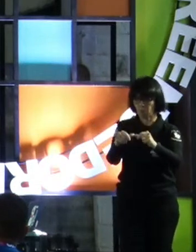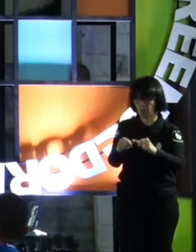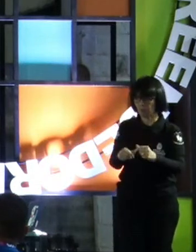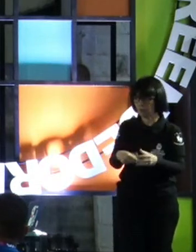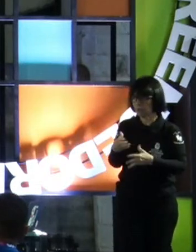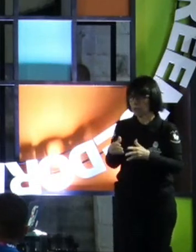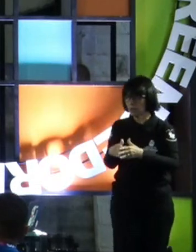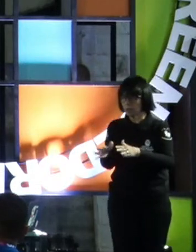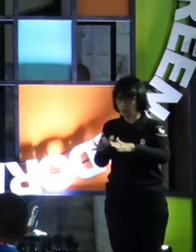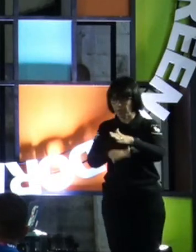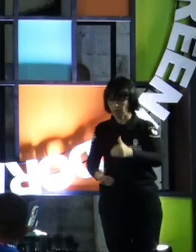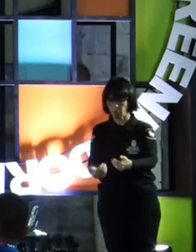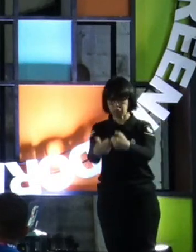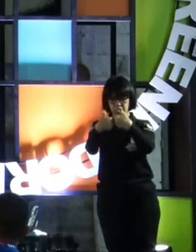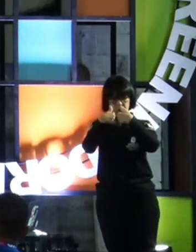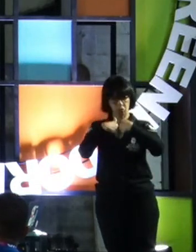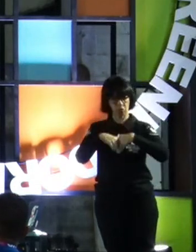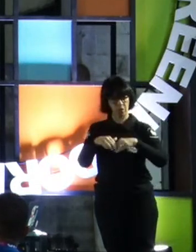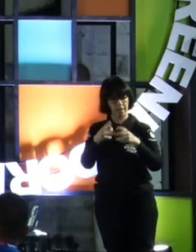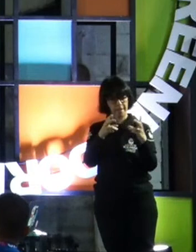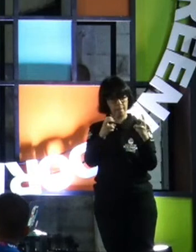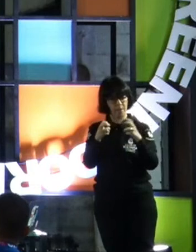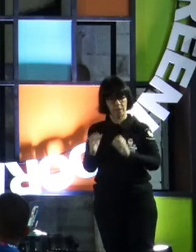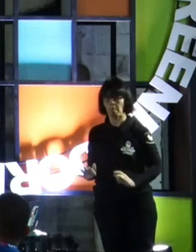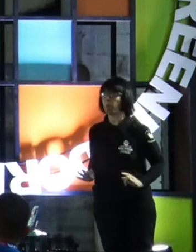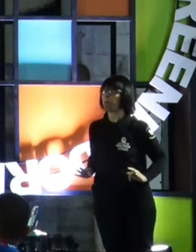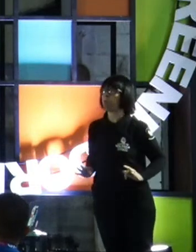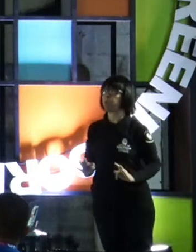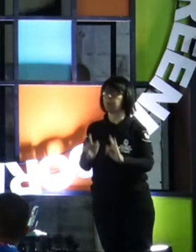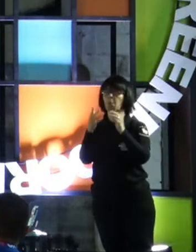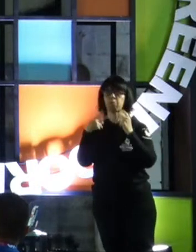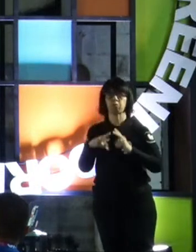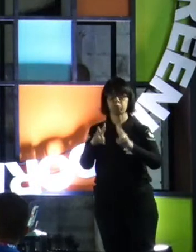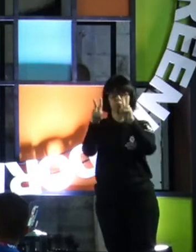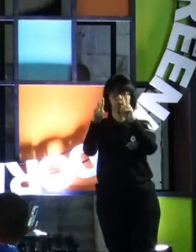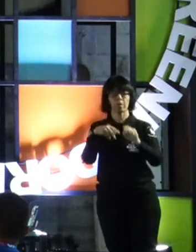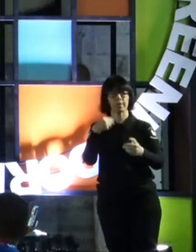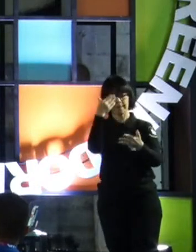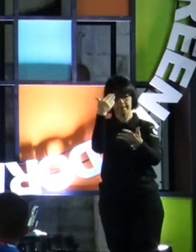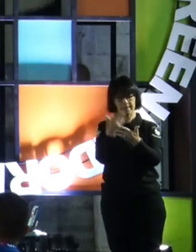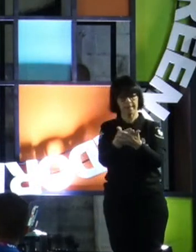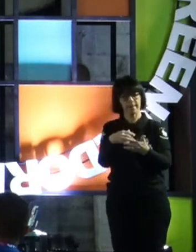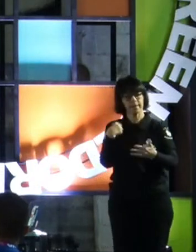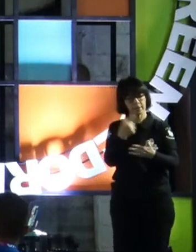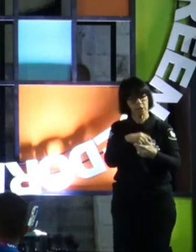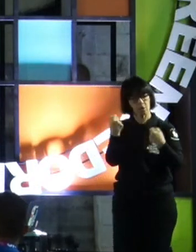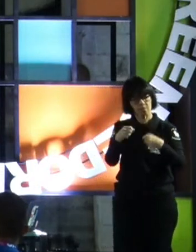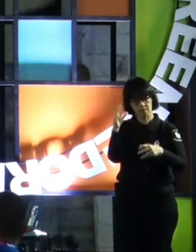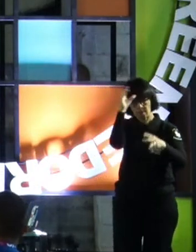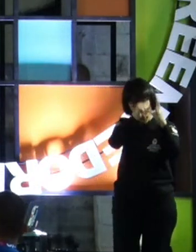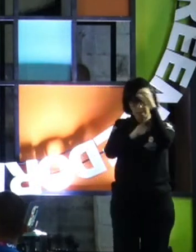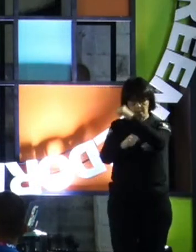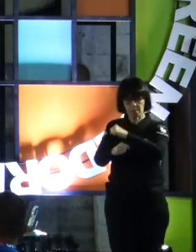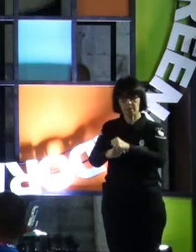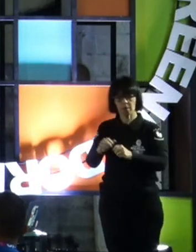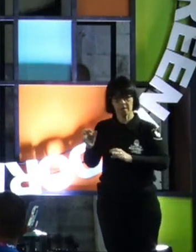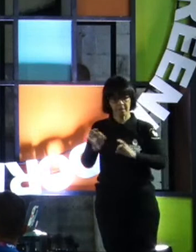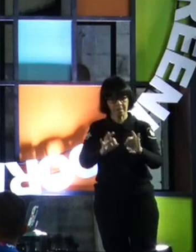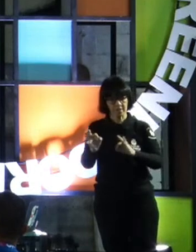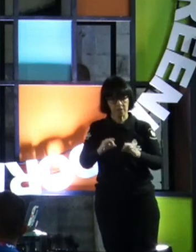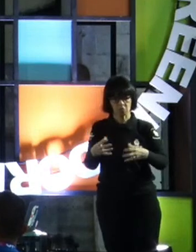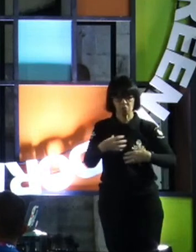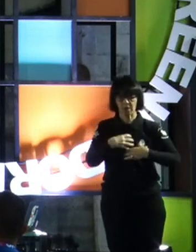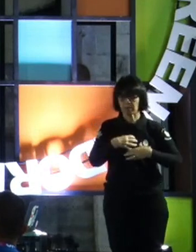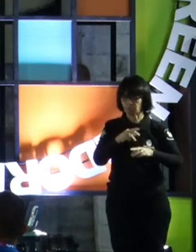camada interna otimista que olha para o futuro, que olha para cima e que acredita que a gente, em algum momento, vai aprender e vai fazer as coisas de um jeito